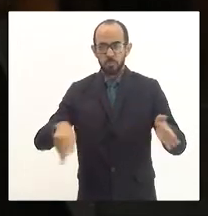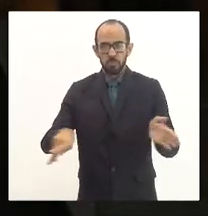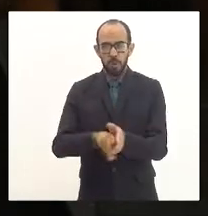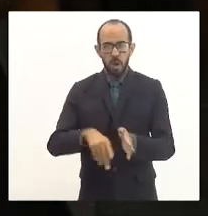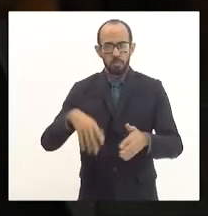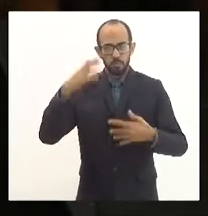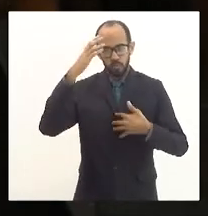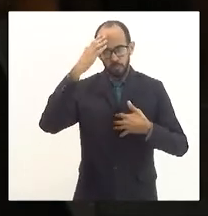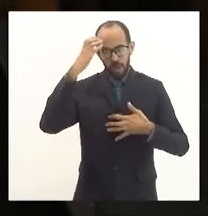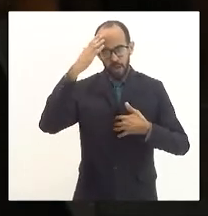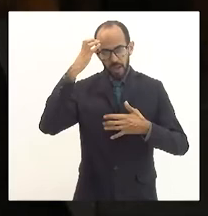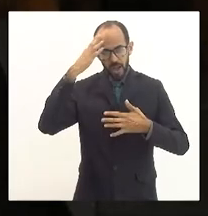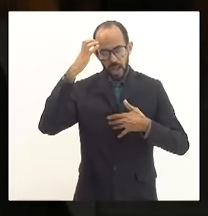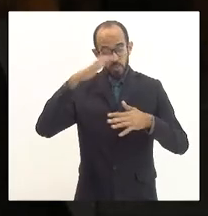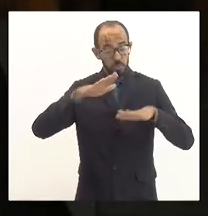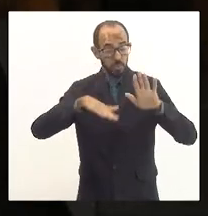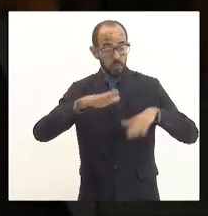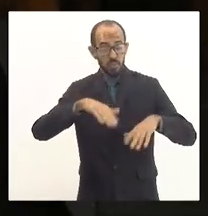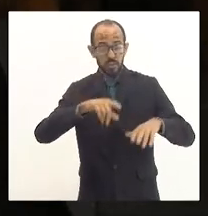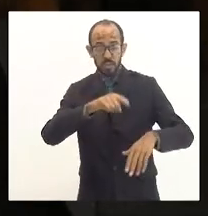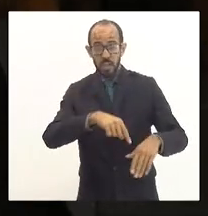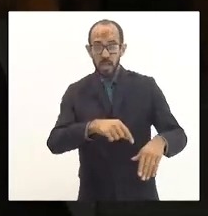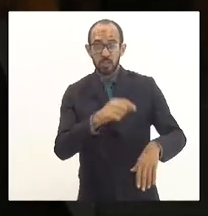Possivelmente está em roedores